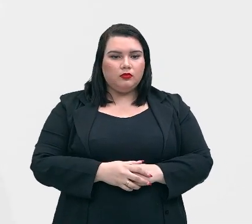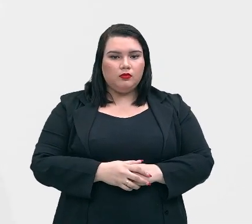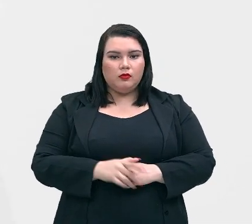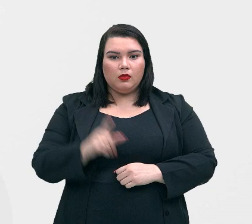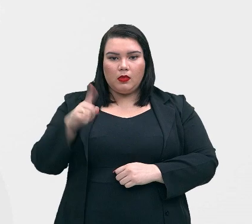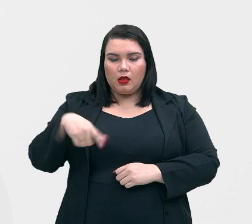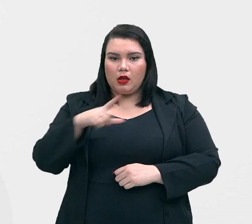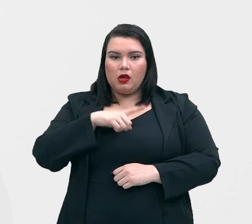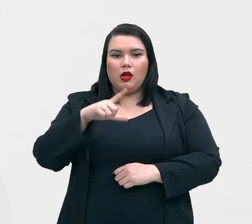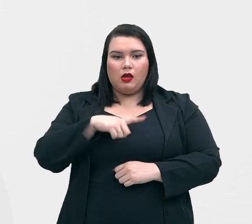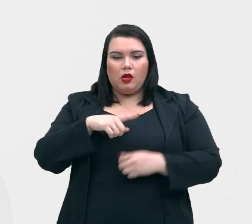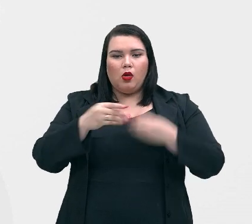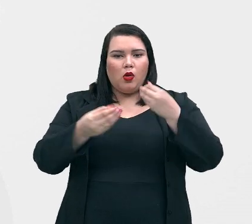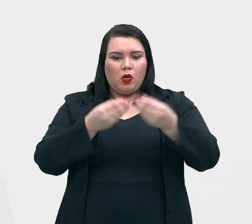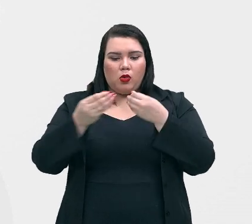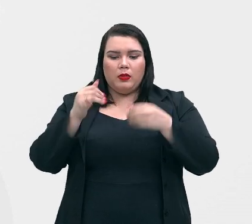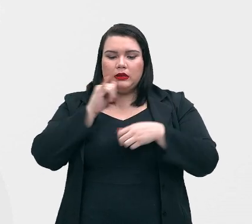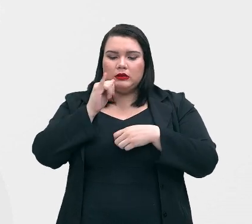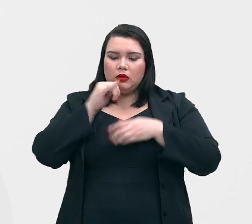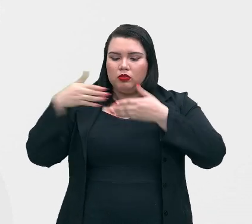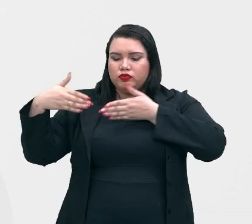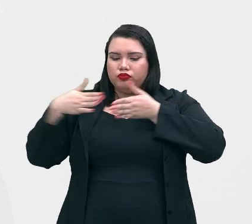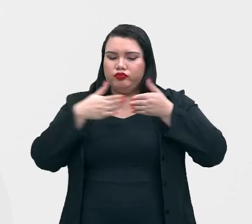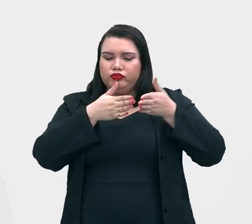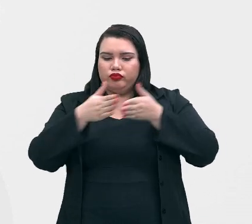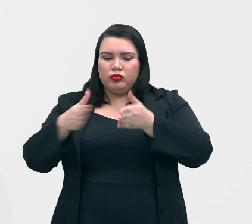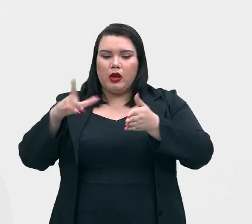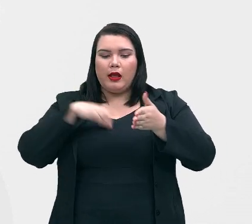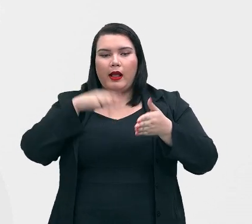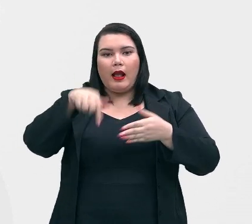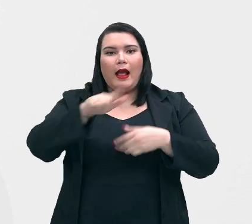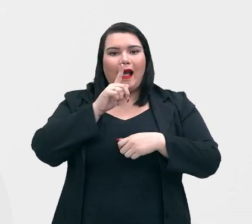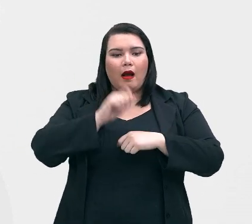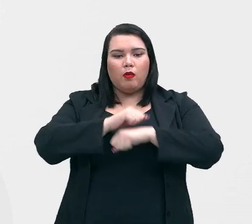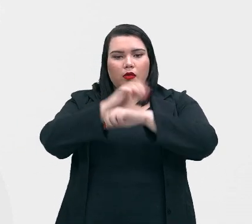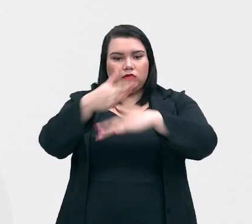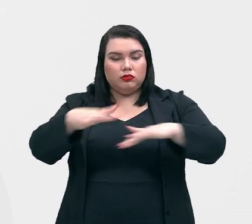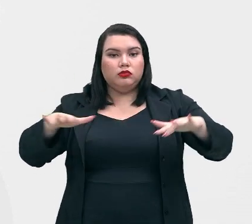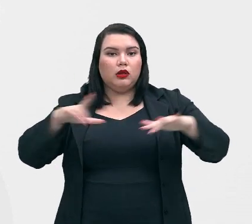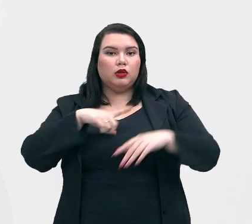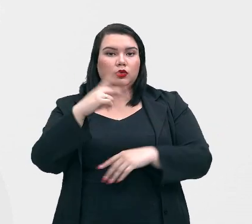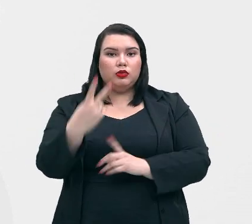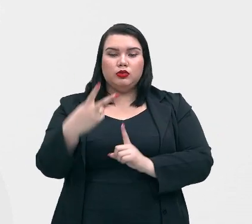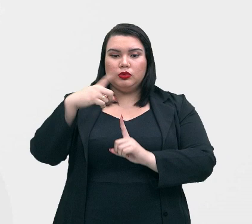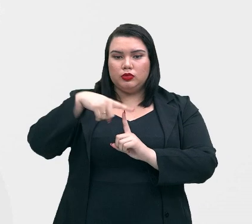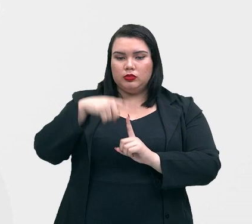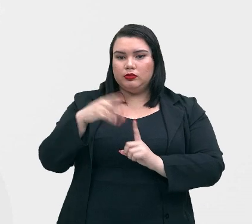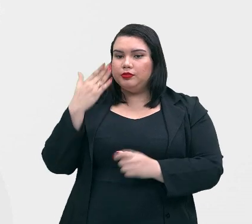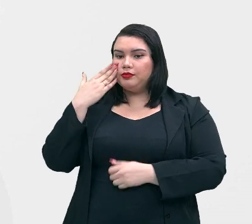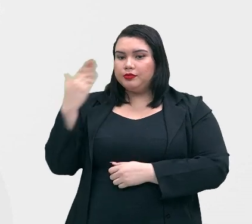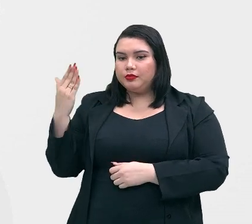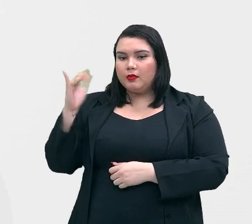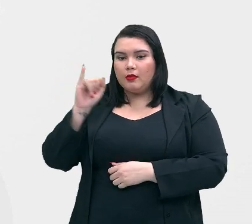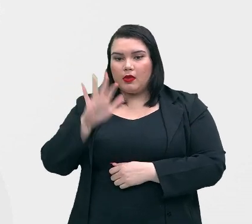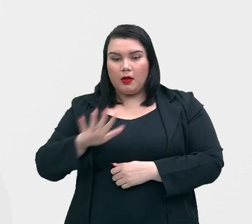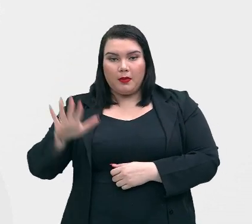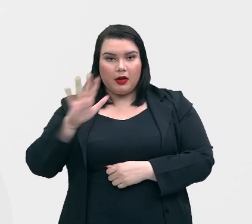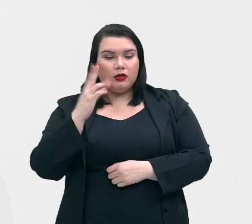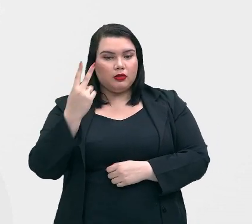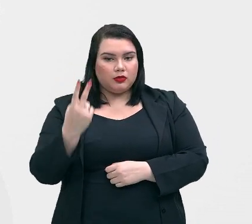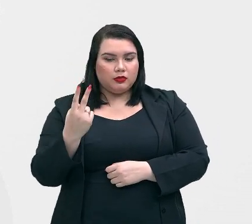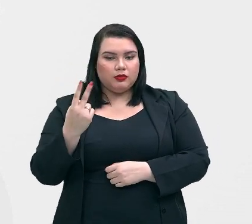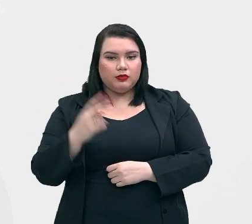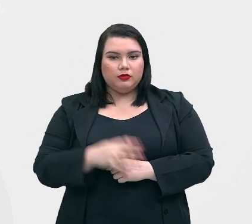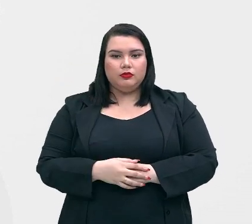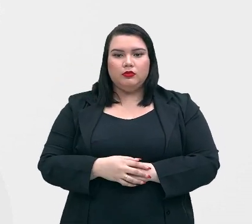onde acaba, né, o seu curso, tá? E ele pode ser dividido em 2. Aí vocês estão vendo 2 imagens, tá? Um vai